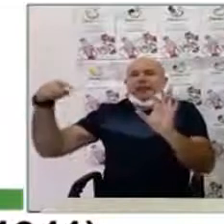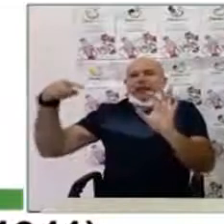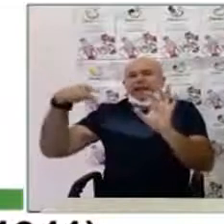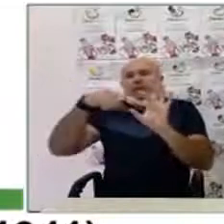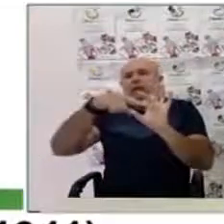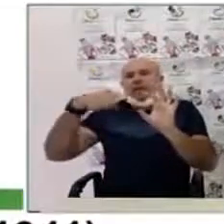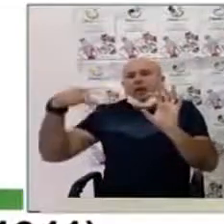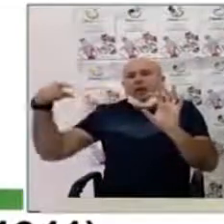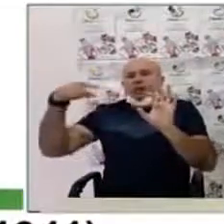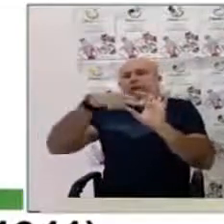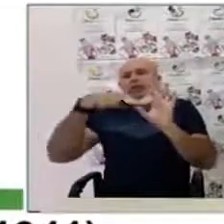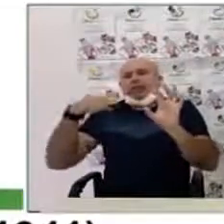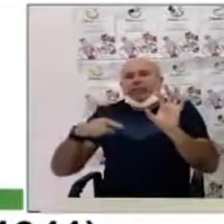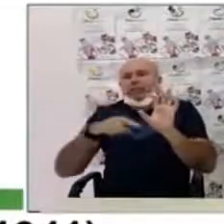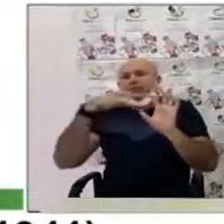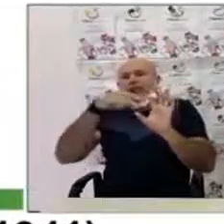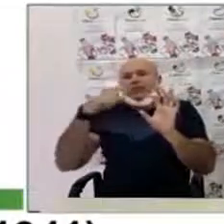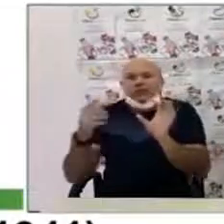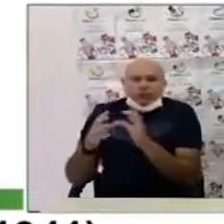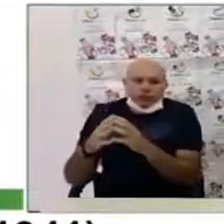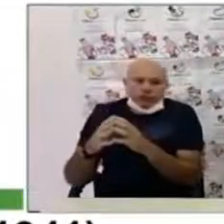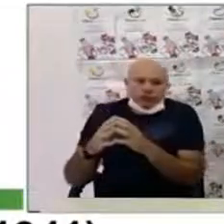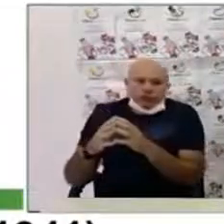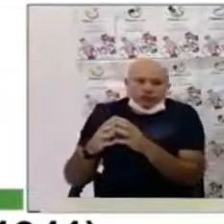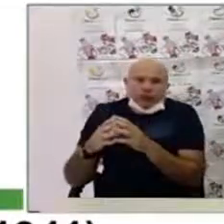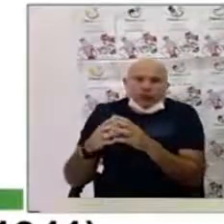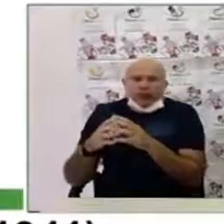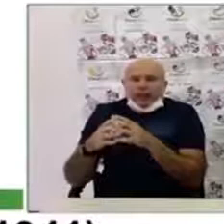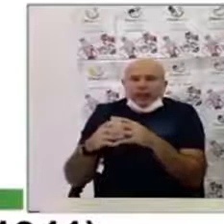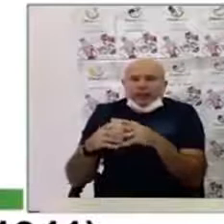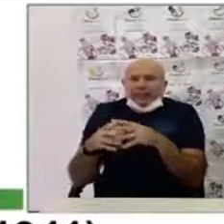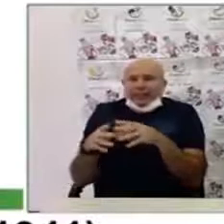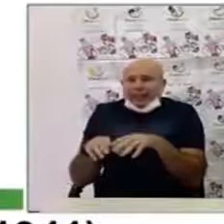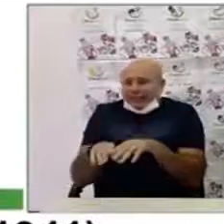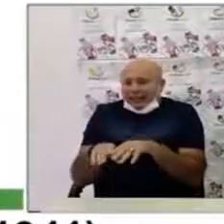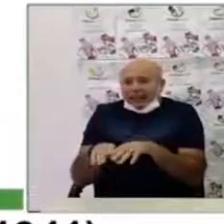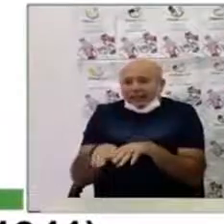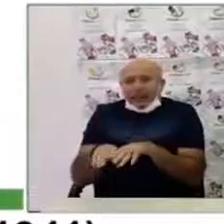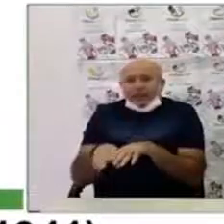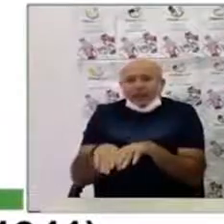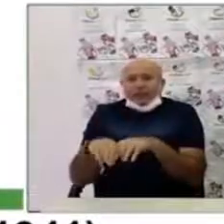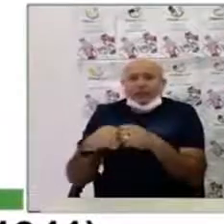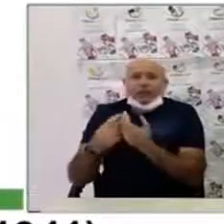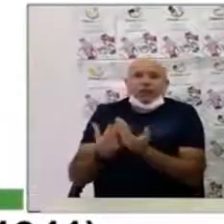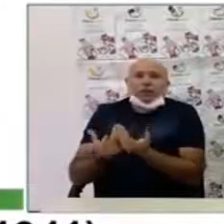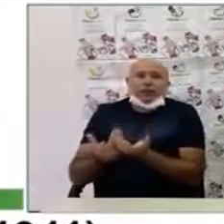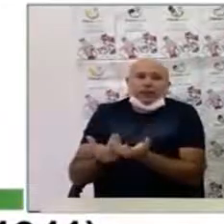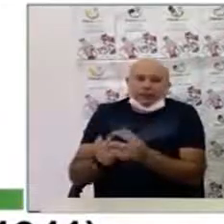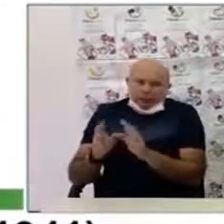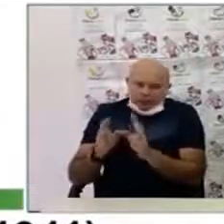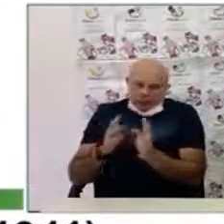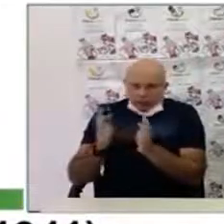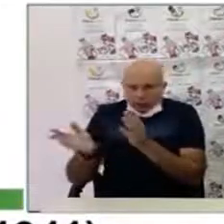pela região onde tem os espaços vazios. Então, o átomo, na verdade, ele tem espaços vazios enormes,